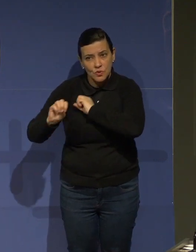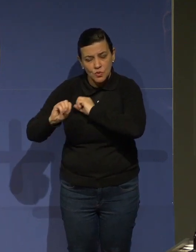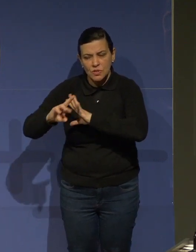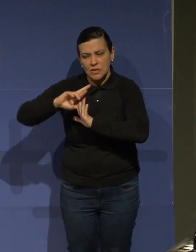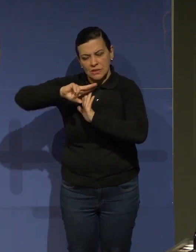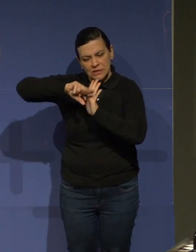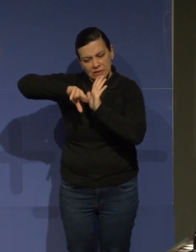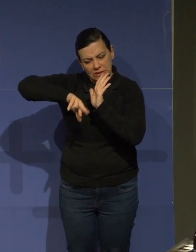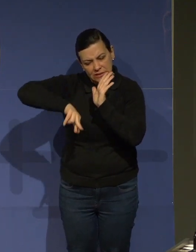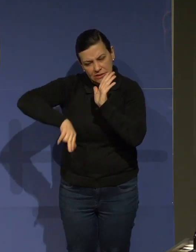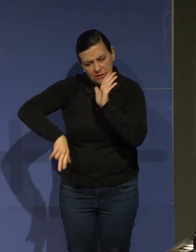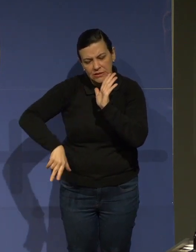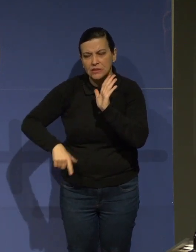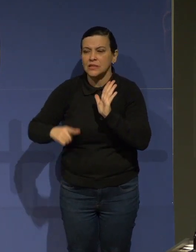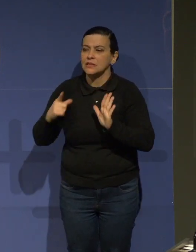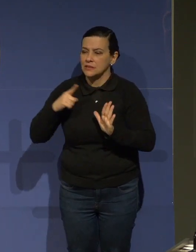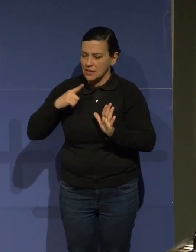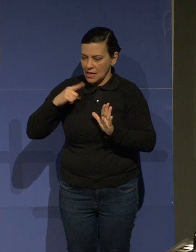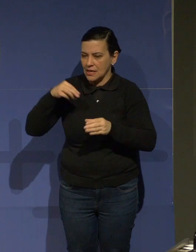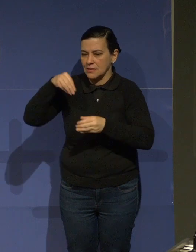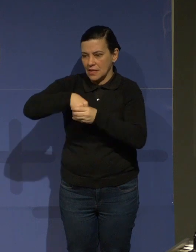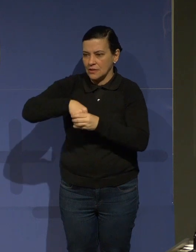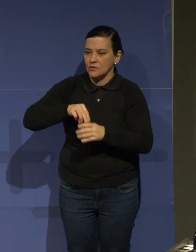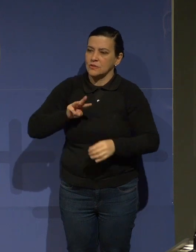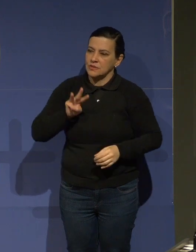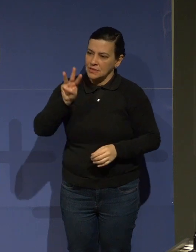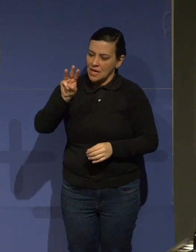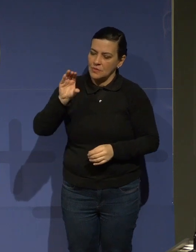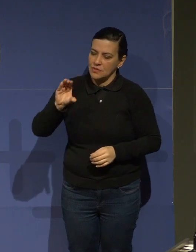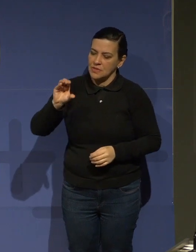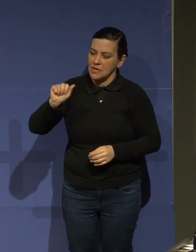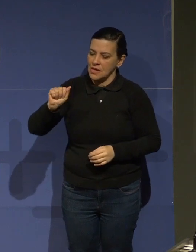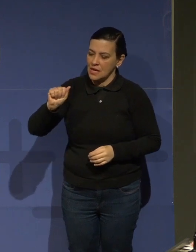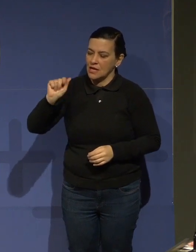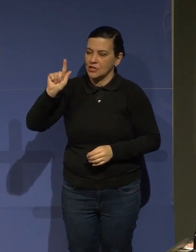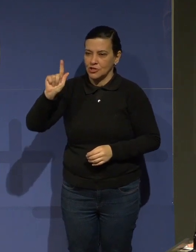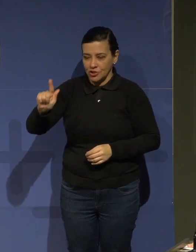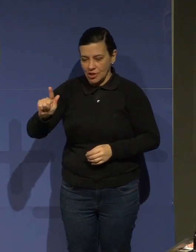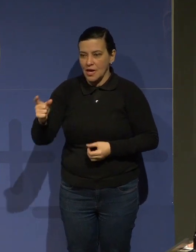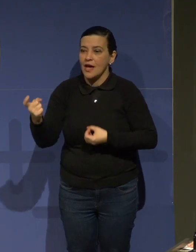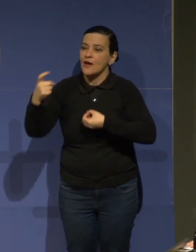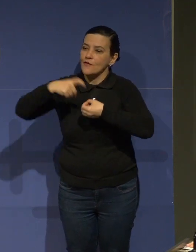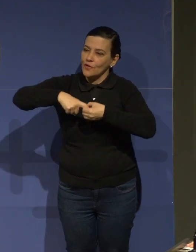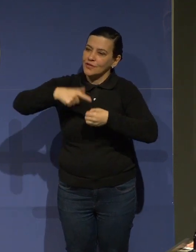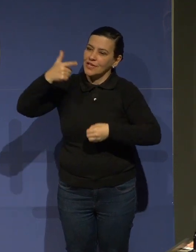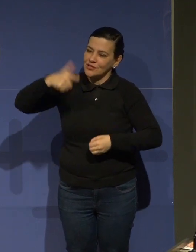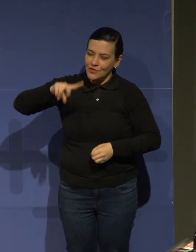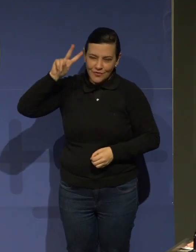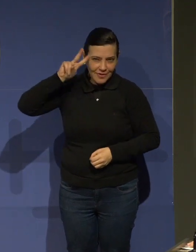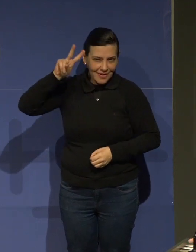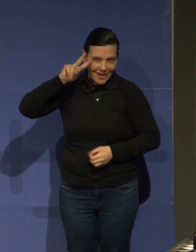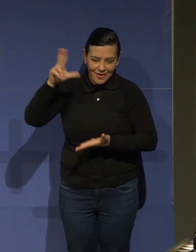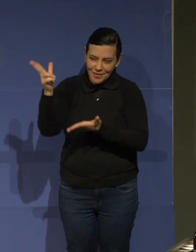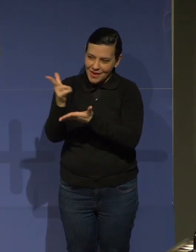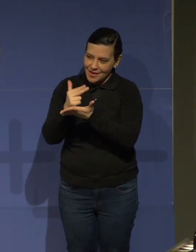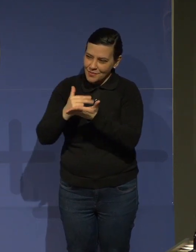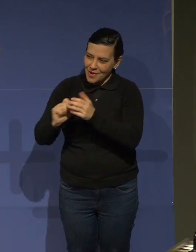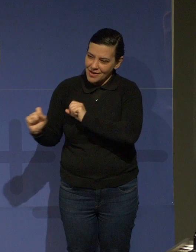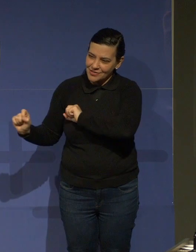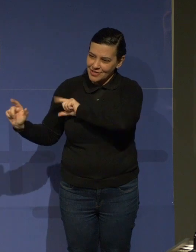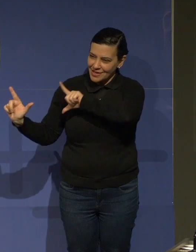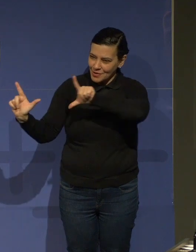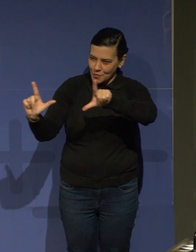existe precisamente dentro do WCAG, que, no caso, vamos voltar de novo ali à fala, por exemplo, vocês lembram da imagem, quando ele mostrou o